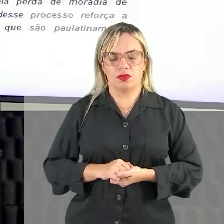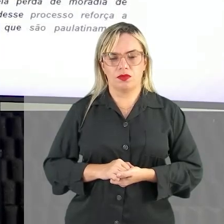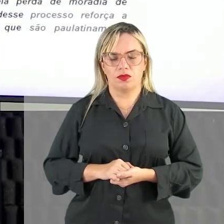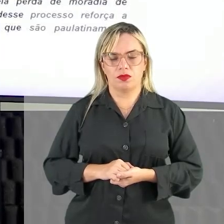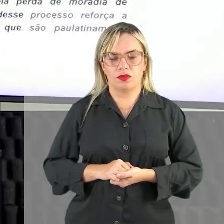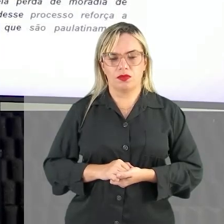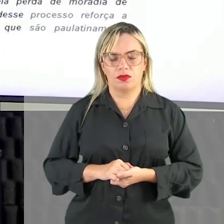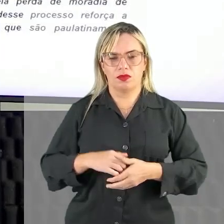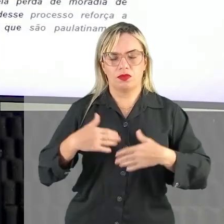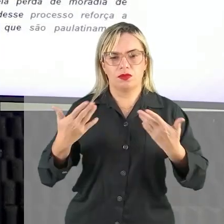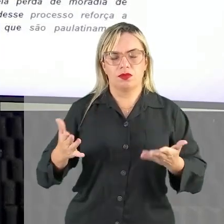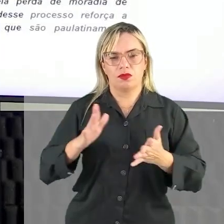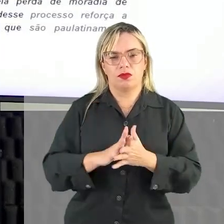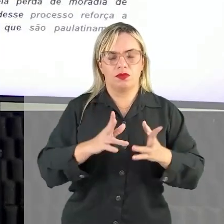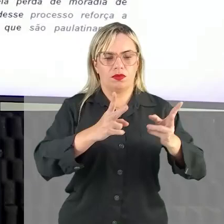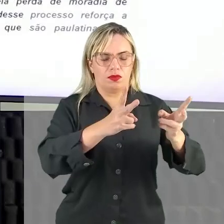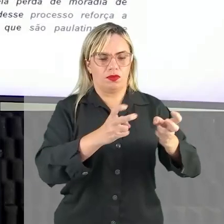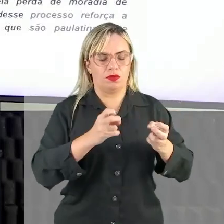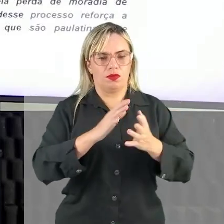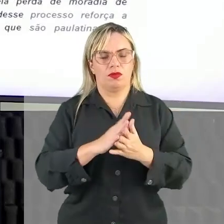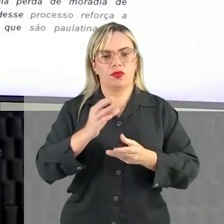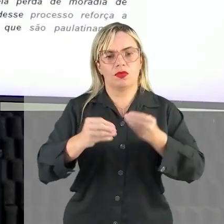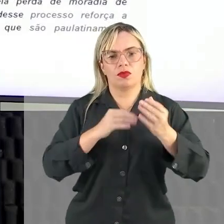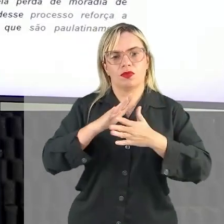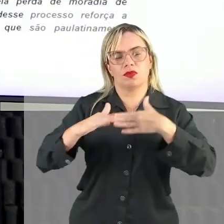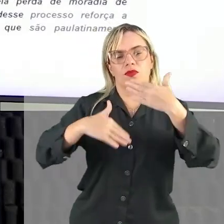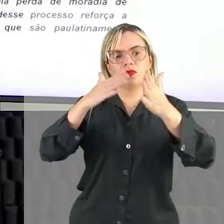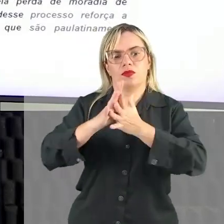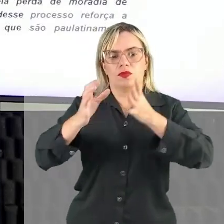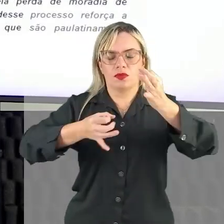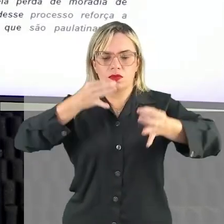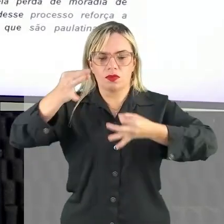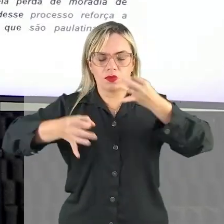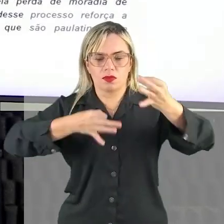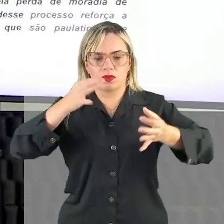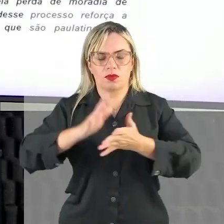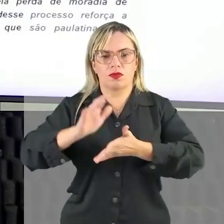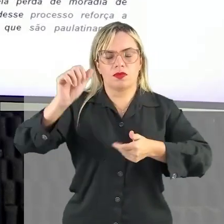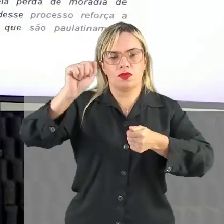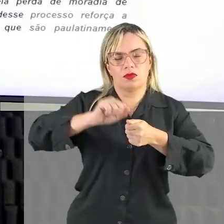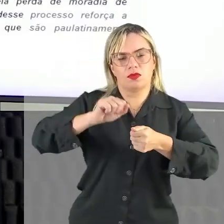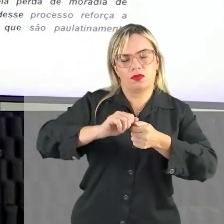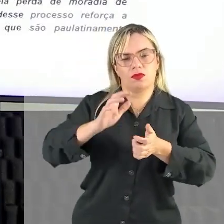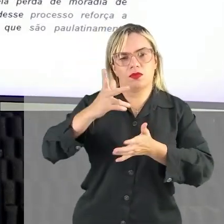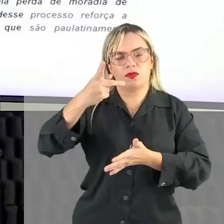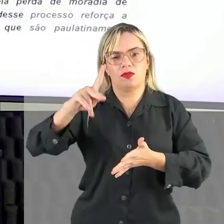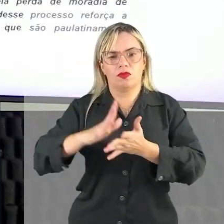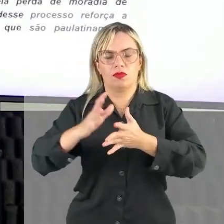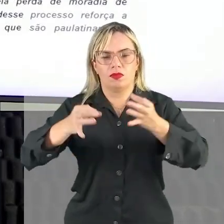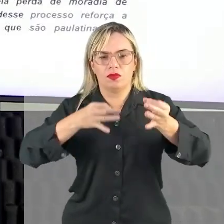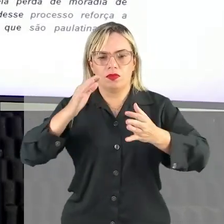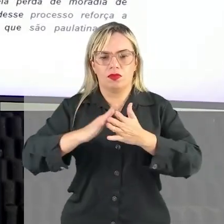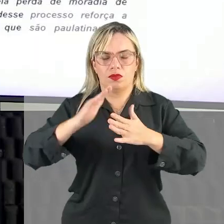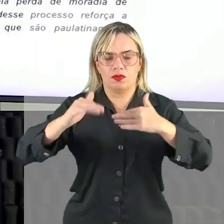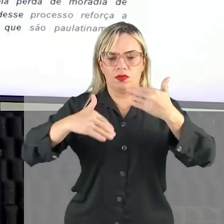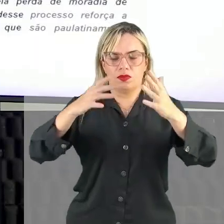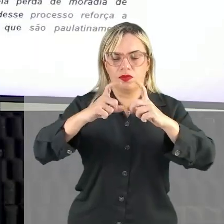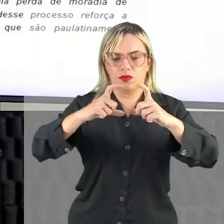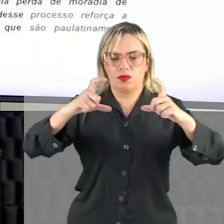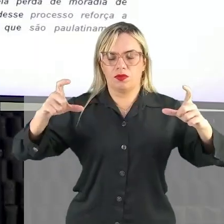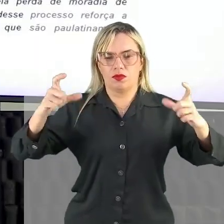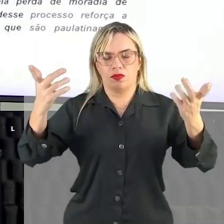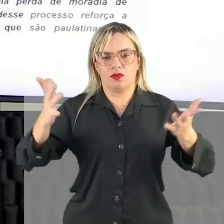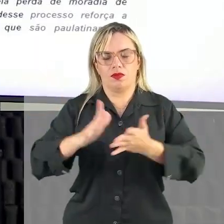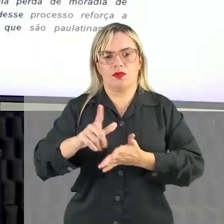se desenvolver Então percebam como o processo argumentativo faz a tua argumentação crescer e ter